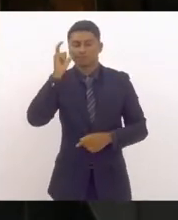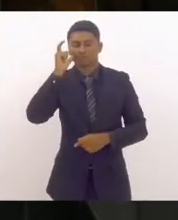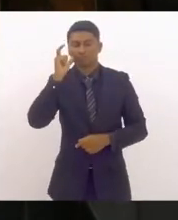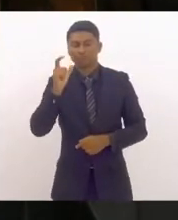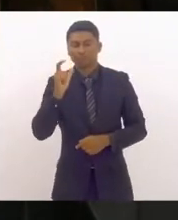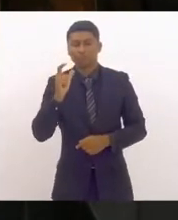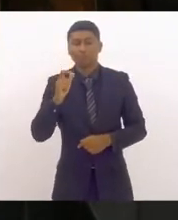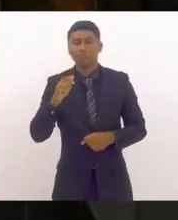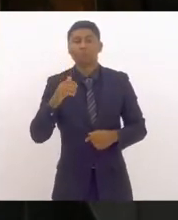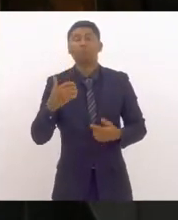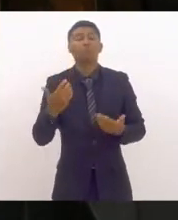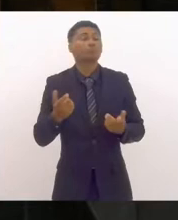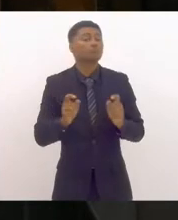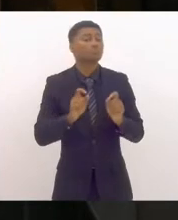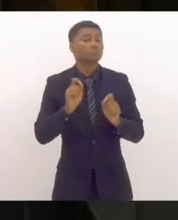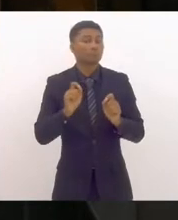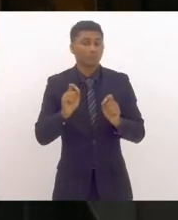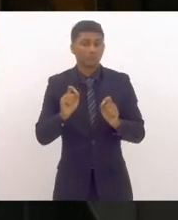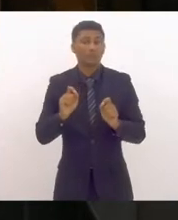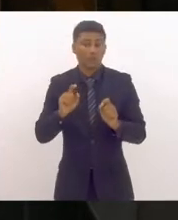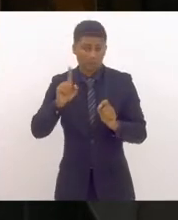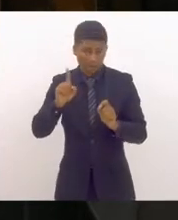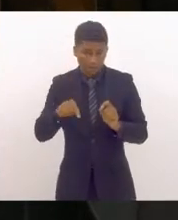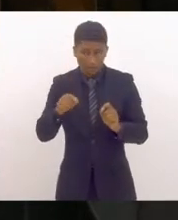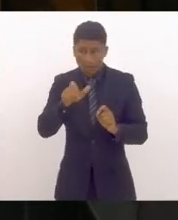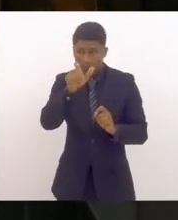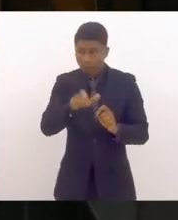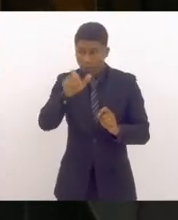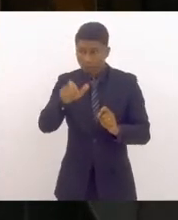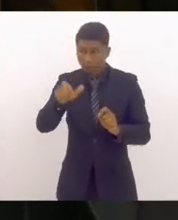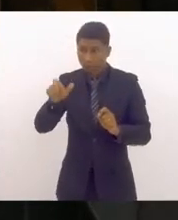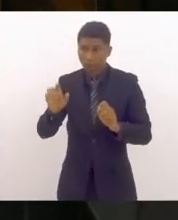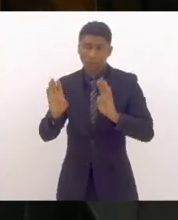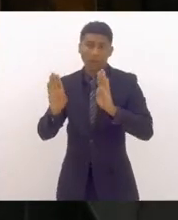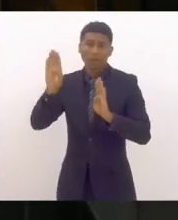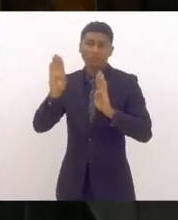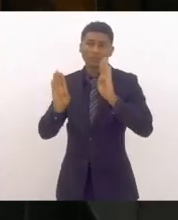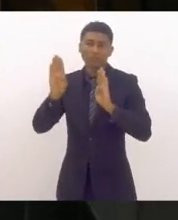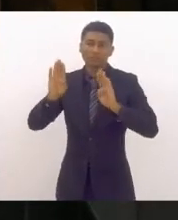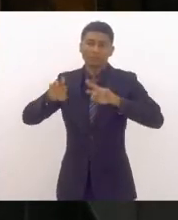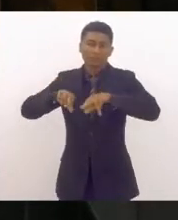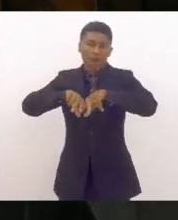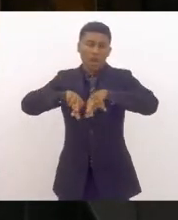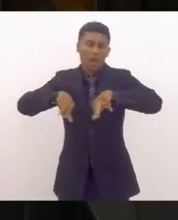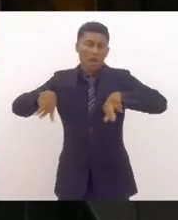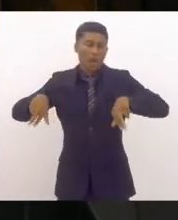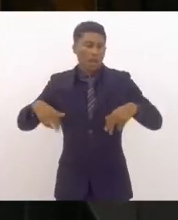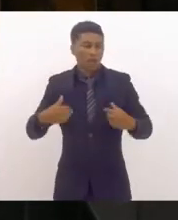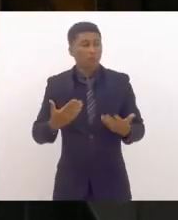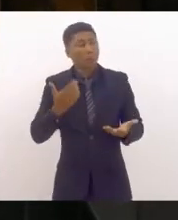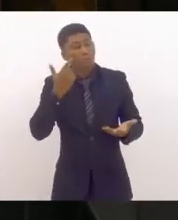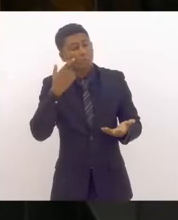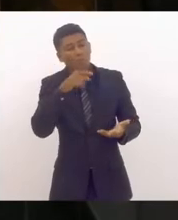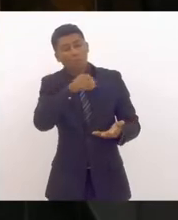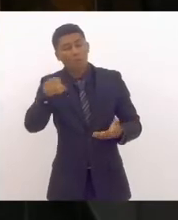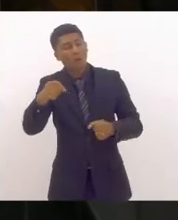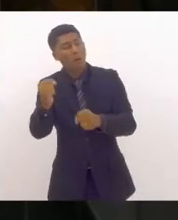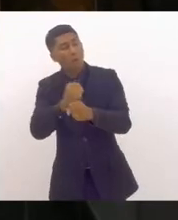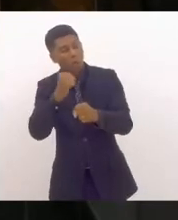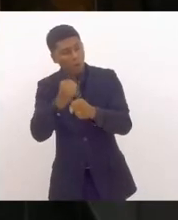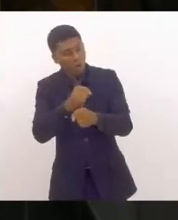das candidaturas de muitas dezenas de candidaturas proporcionais e algumas